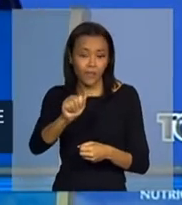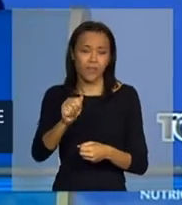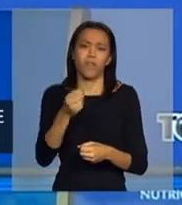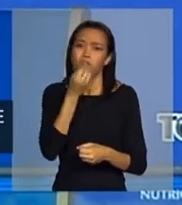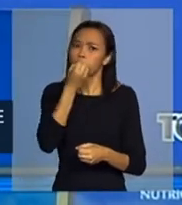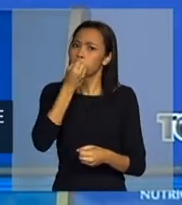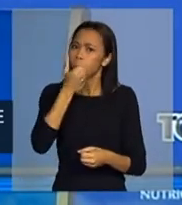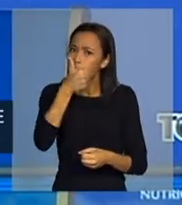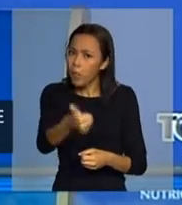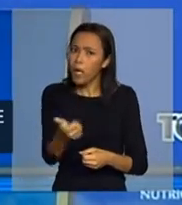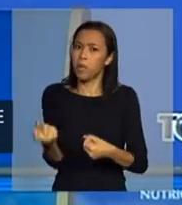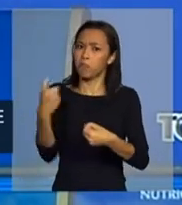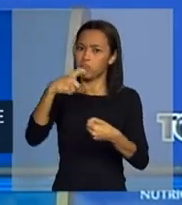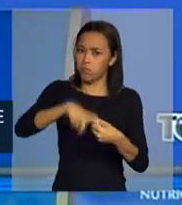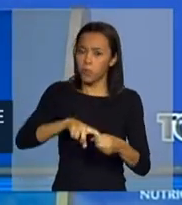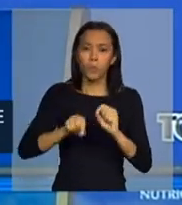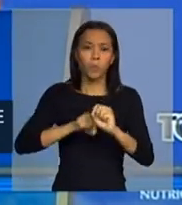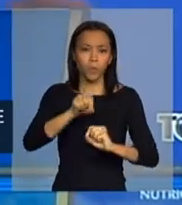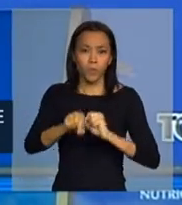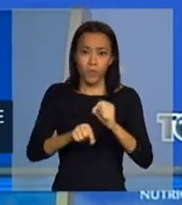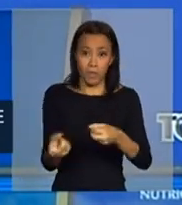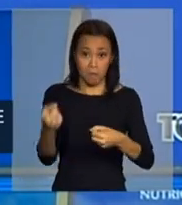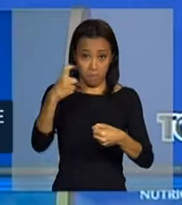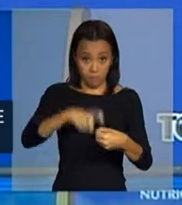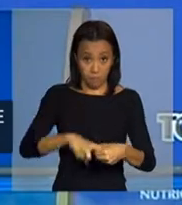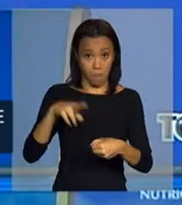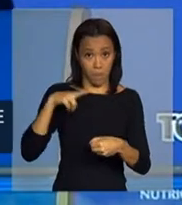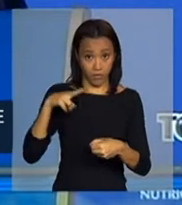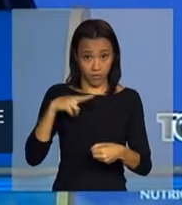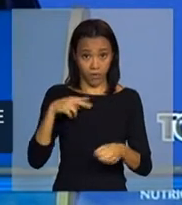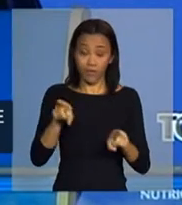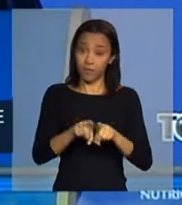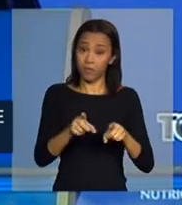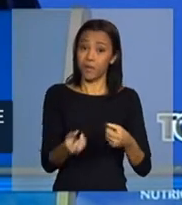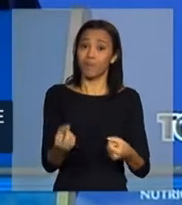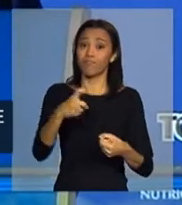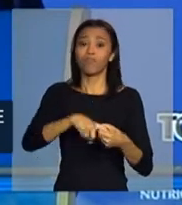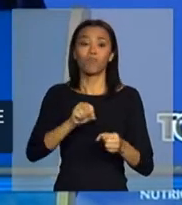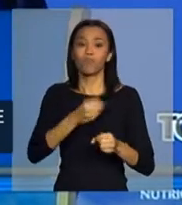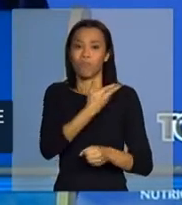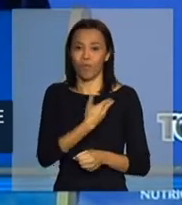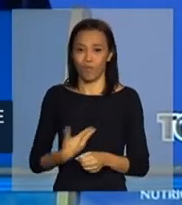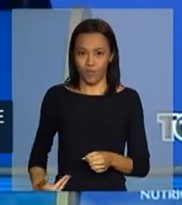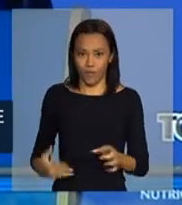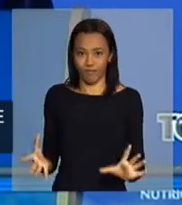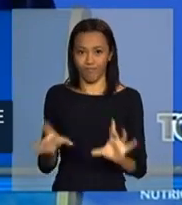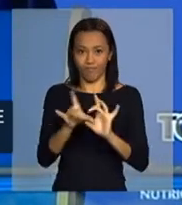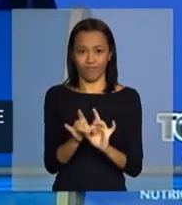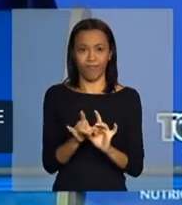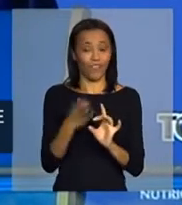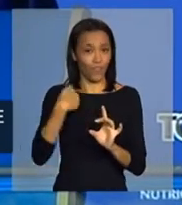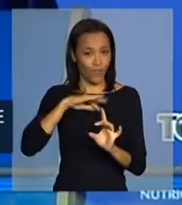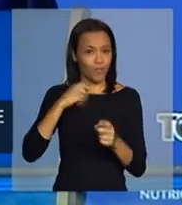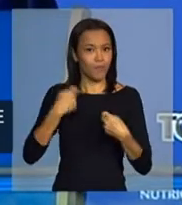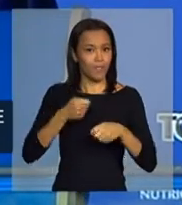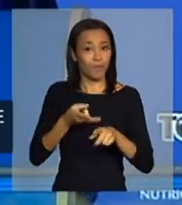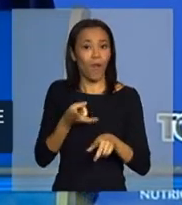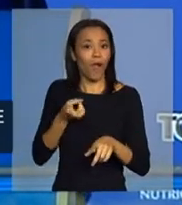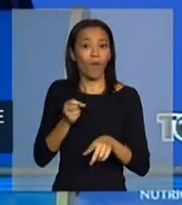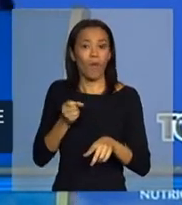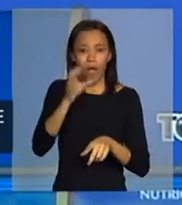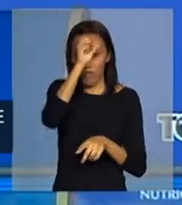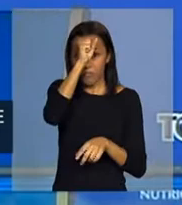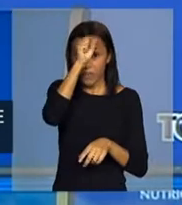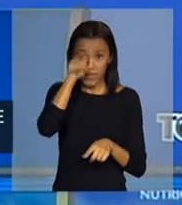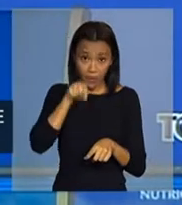bem sucedida entre o setor privado e o setor público. E nós devemos aprender com ela